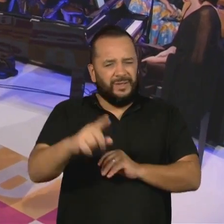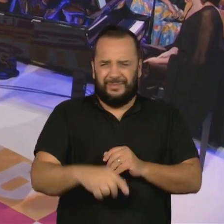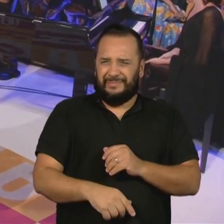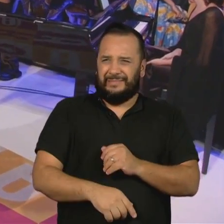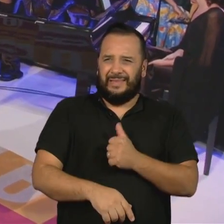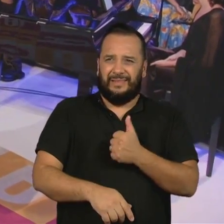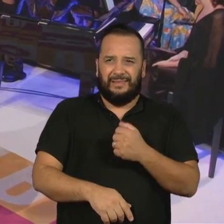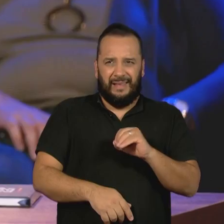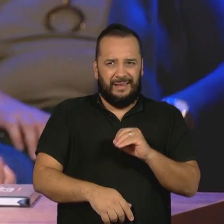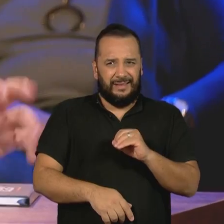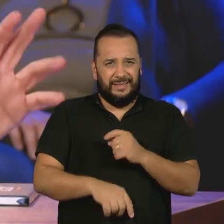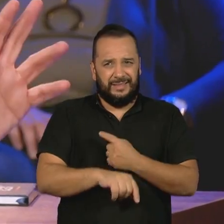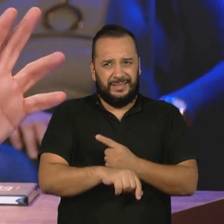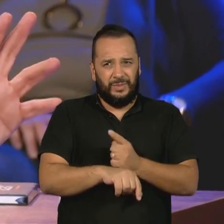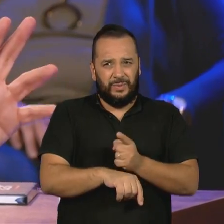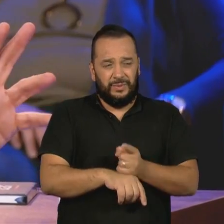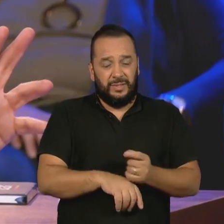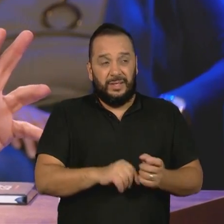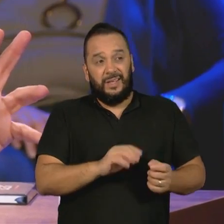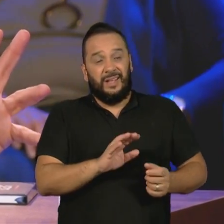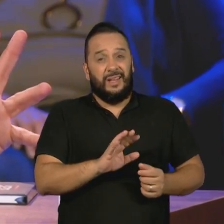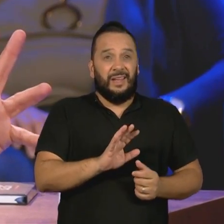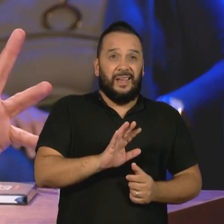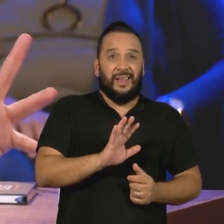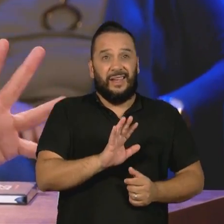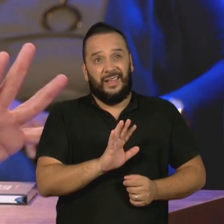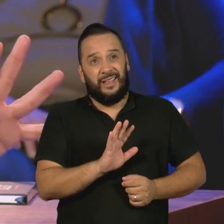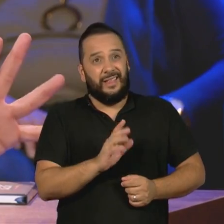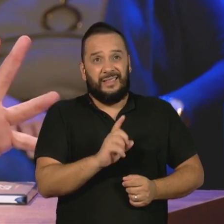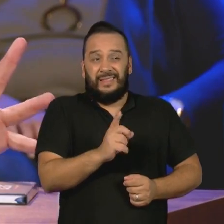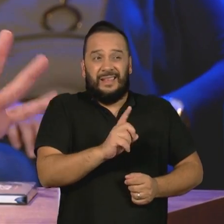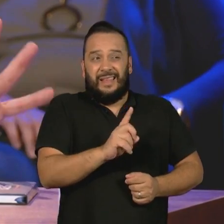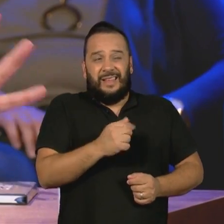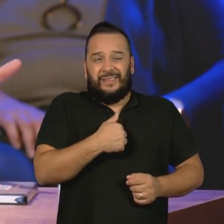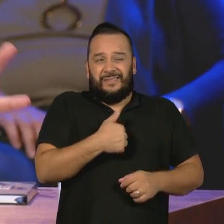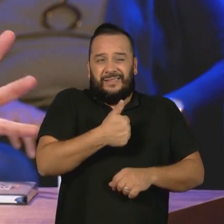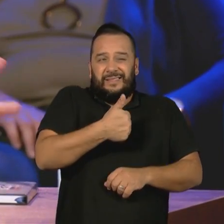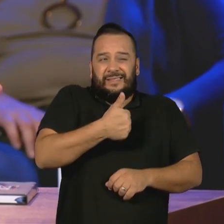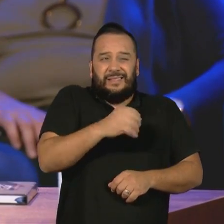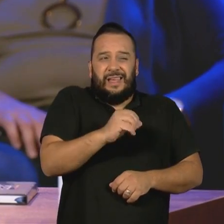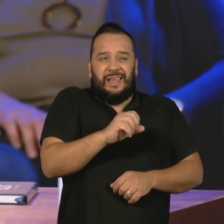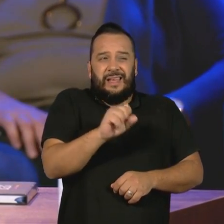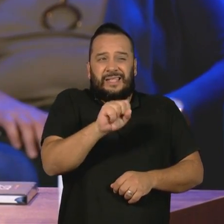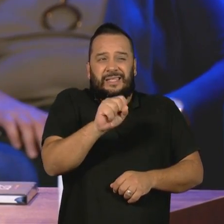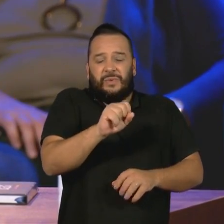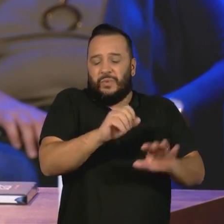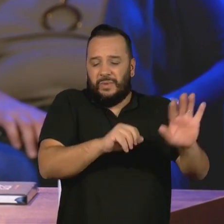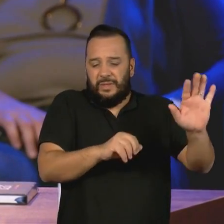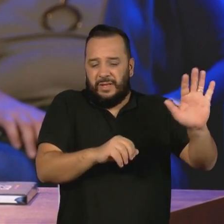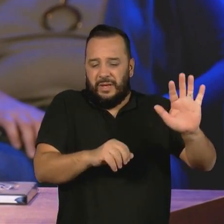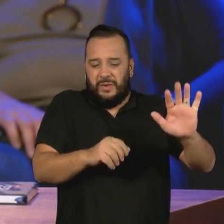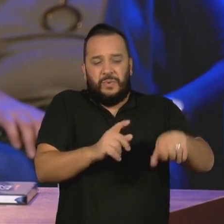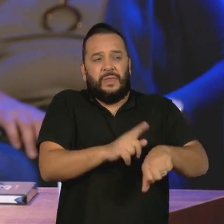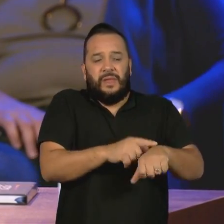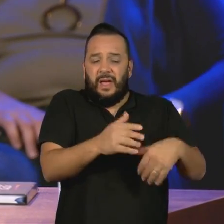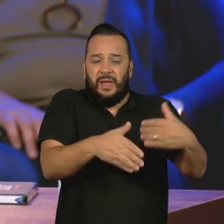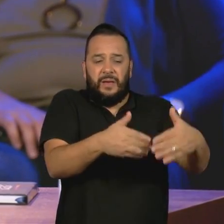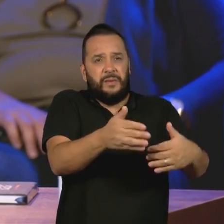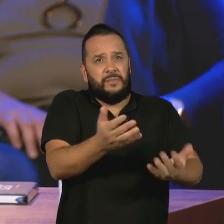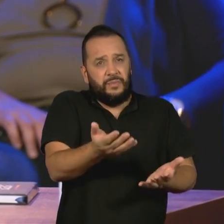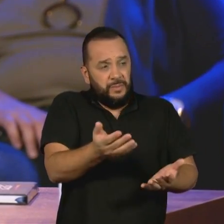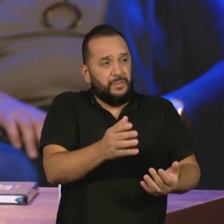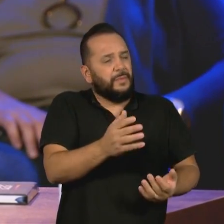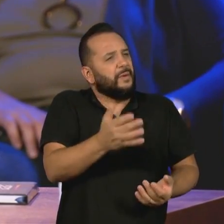segundos? Aí ele percebeu o que ele falou, né, falou assim, não digo assim, um tempo, eu falei assim, não, que